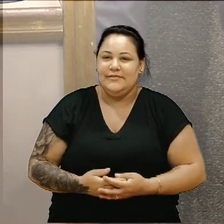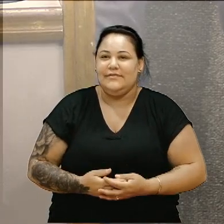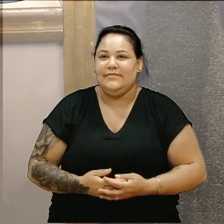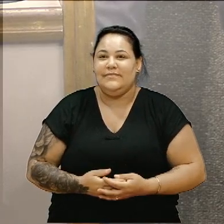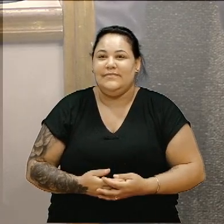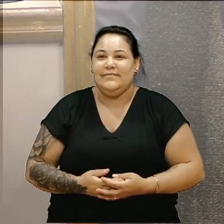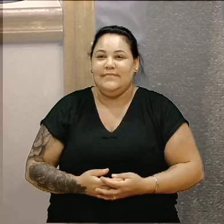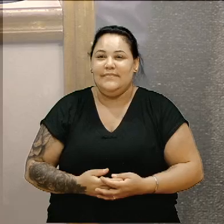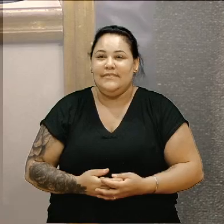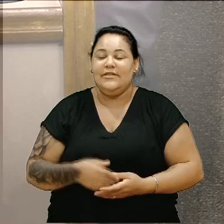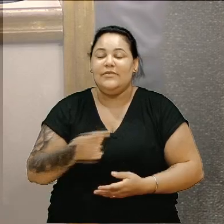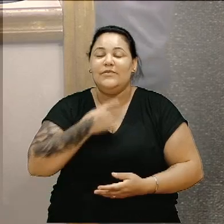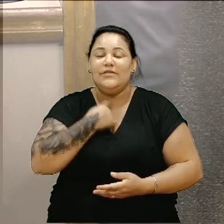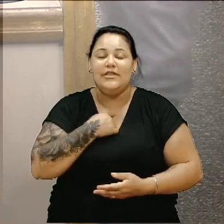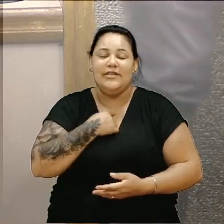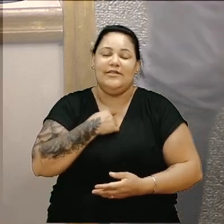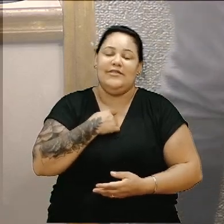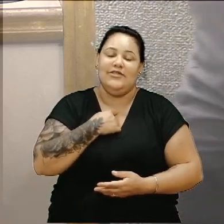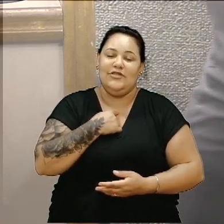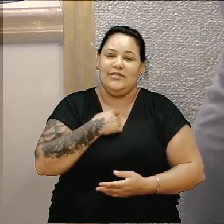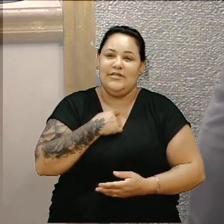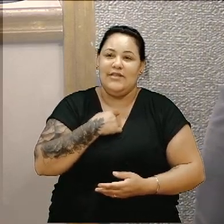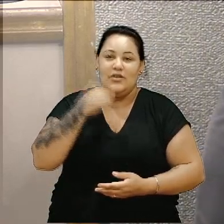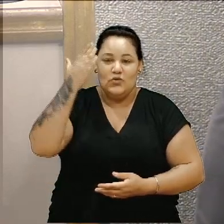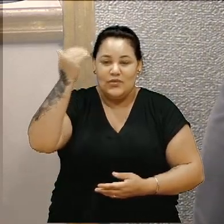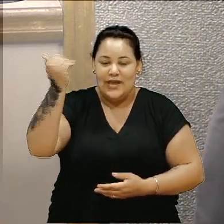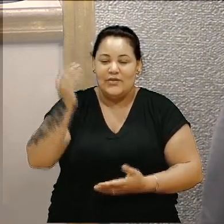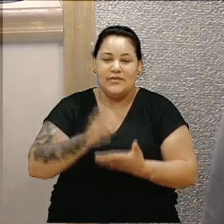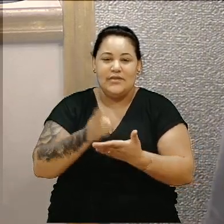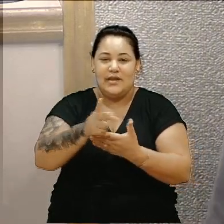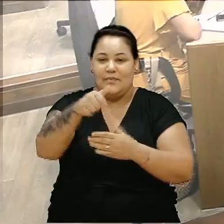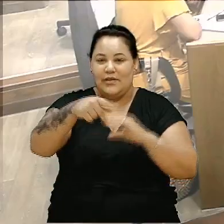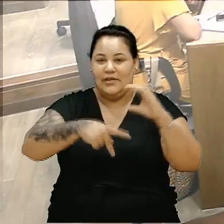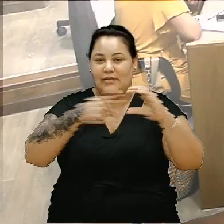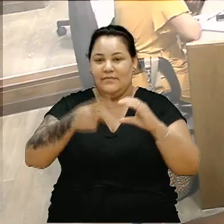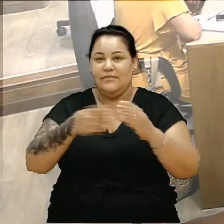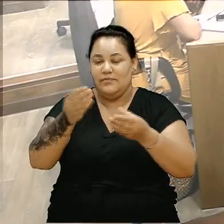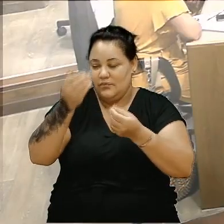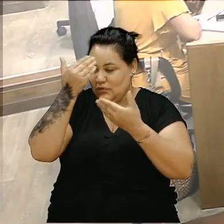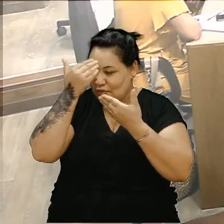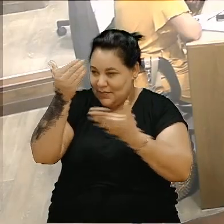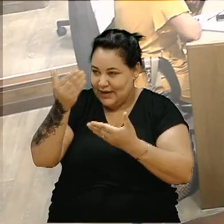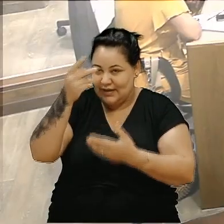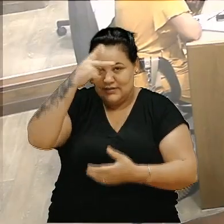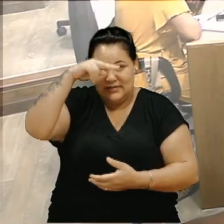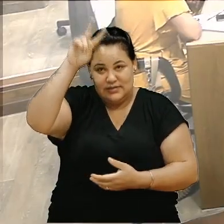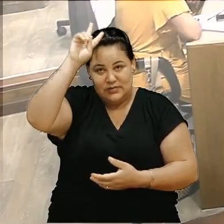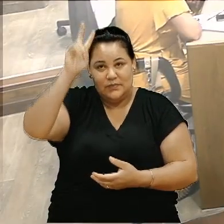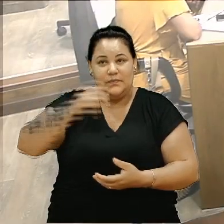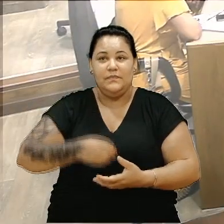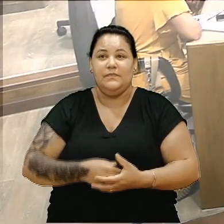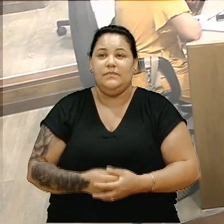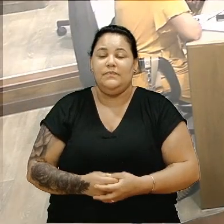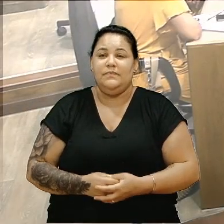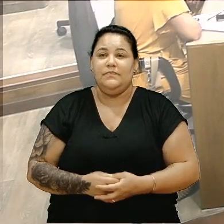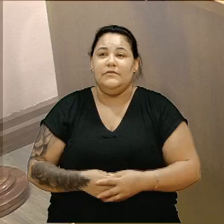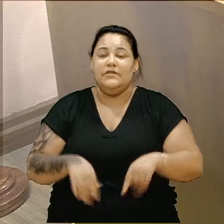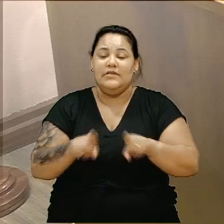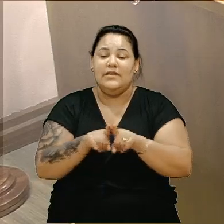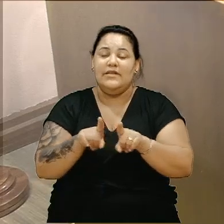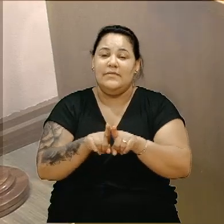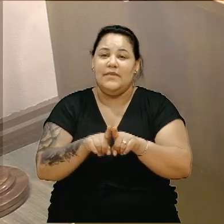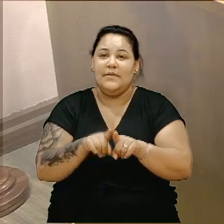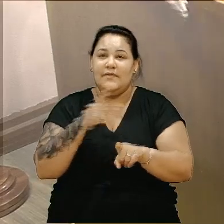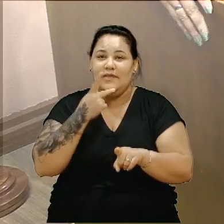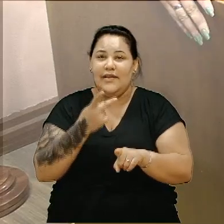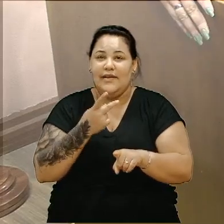lhe desejar sucesso profícuo aqui na Câmara de Vereadores. Muito obrigado, vereador Edson da Rosa. E dizer para mim que é uma honra